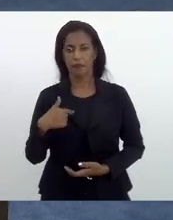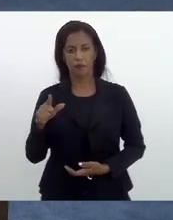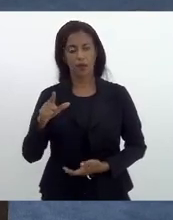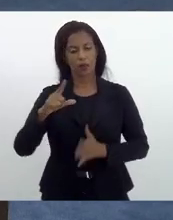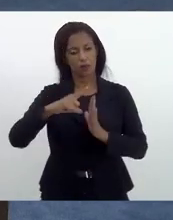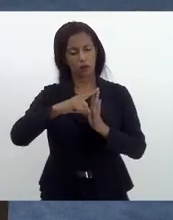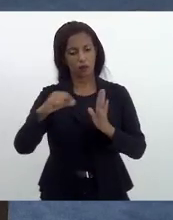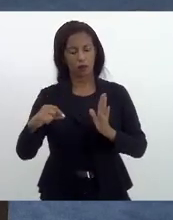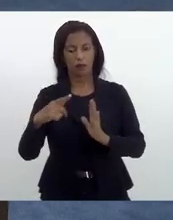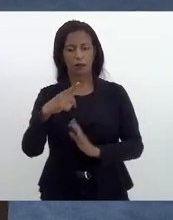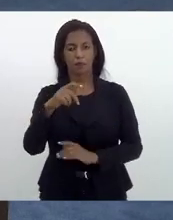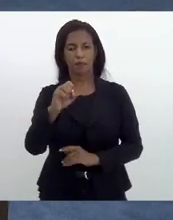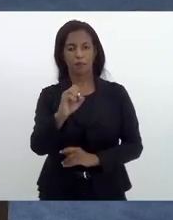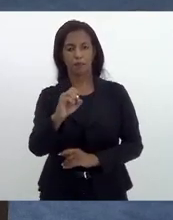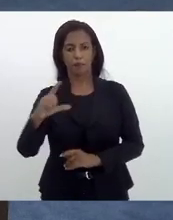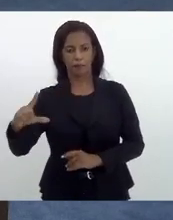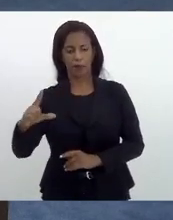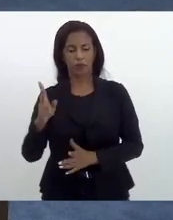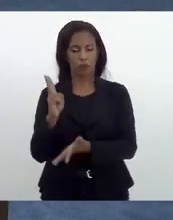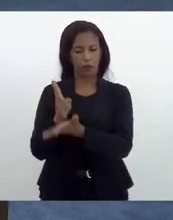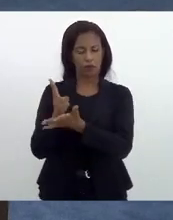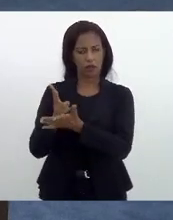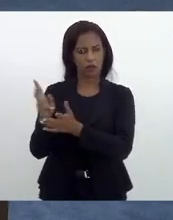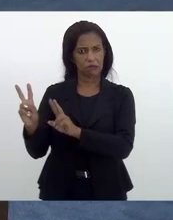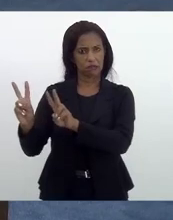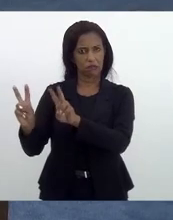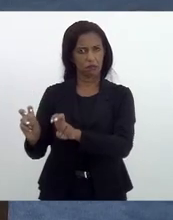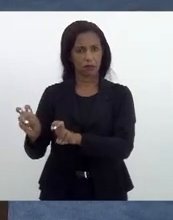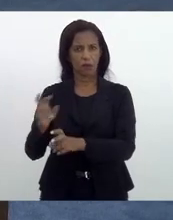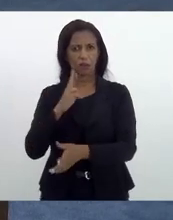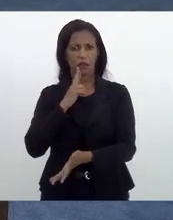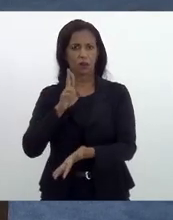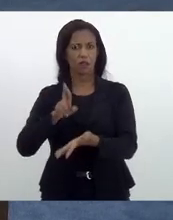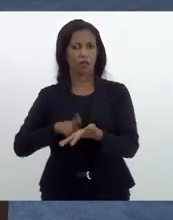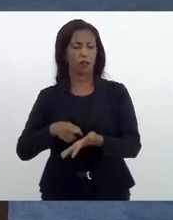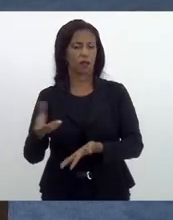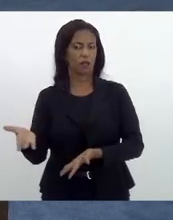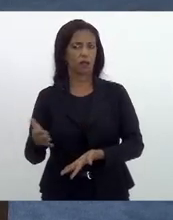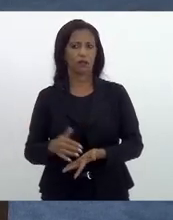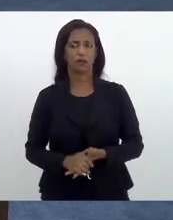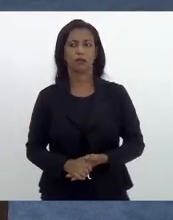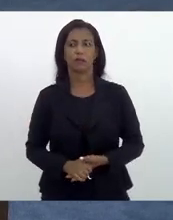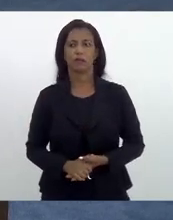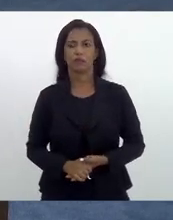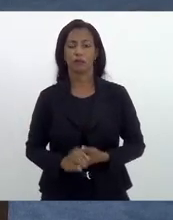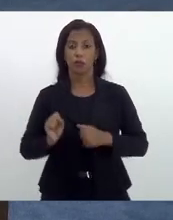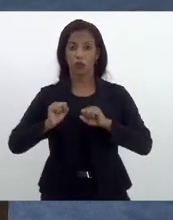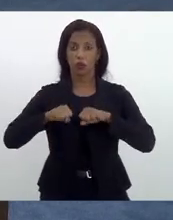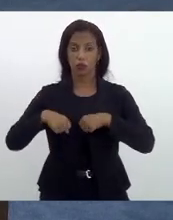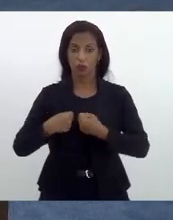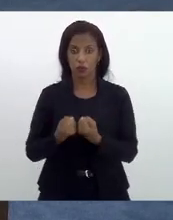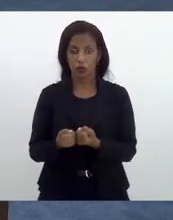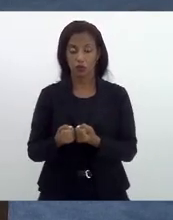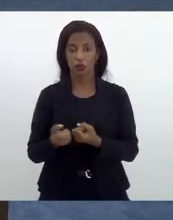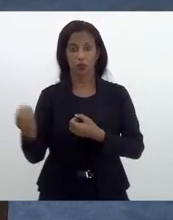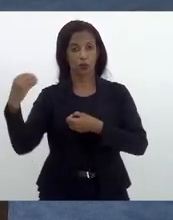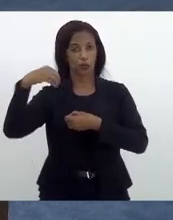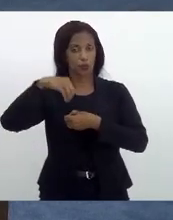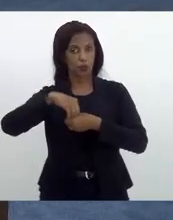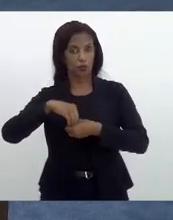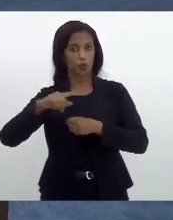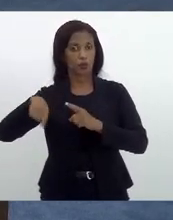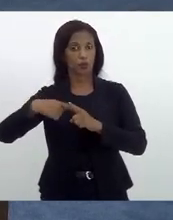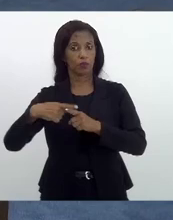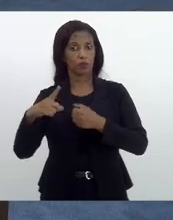destacar que a bancada do pessoal destacou esse mesmo ponto. Não obstante reconhecer o esforço de inclusão de